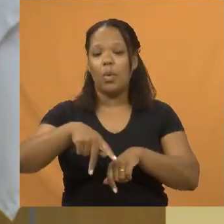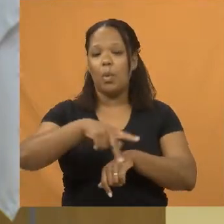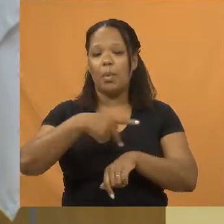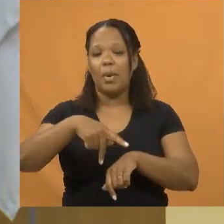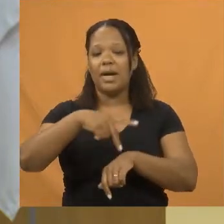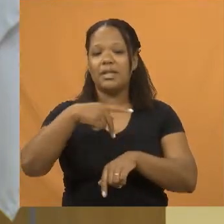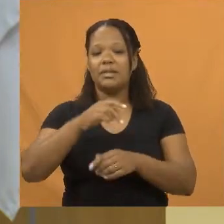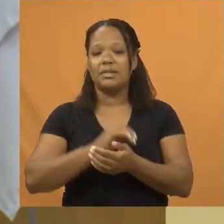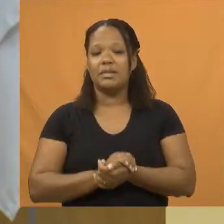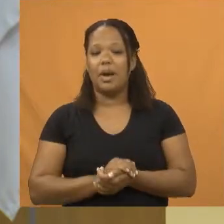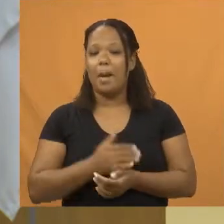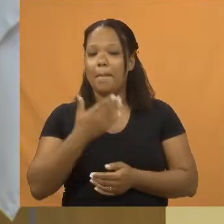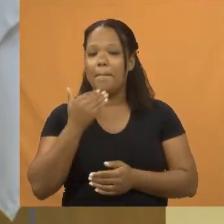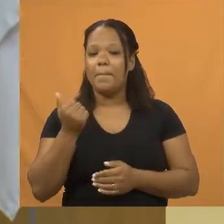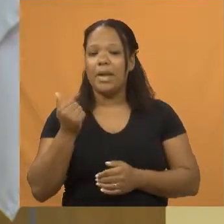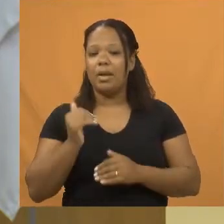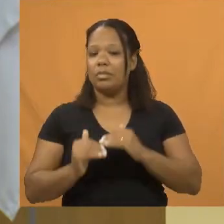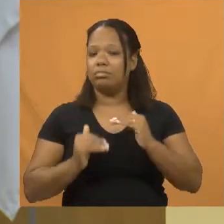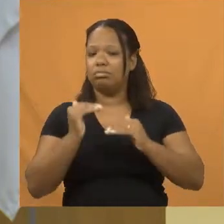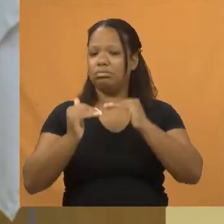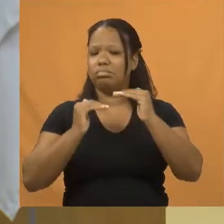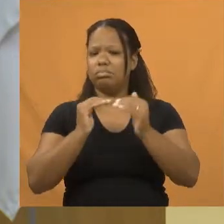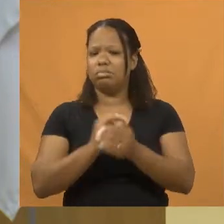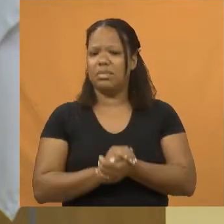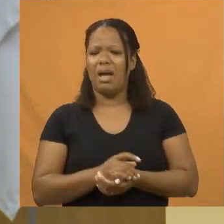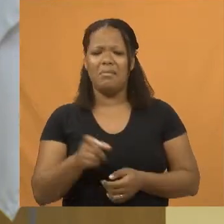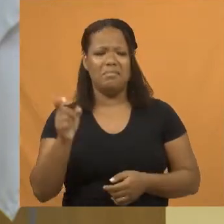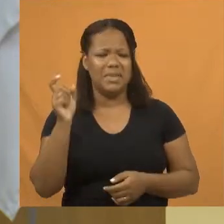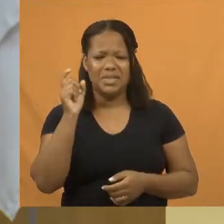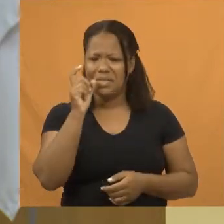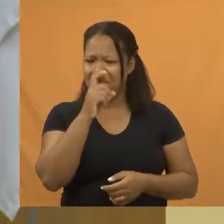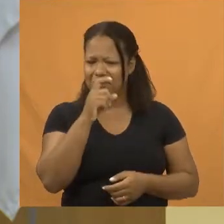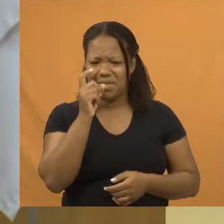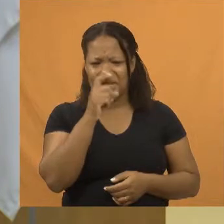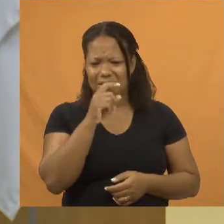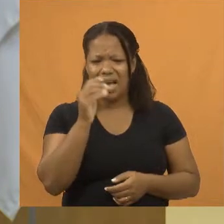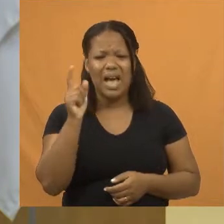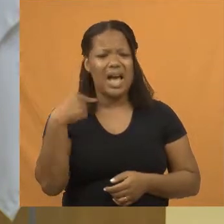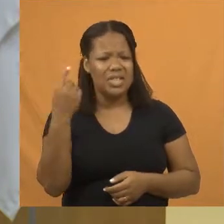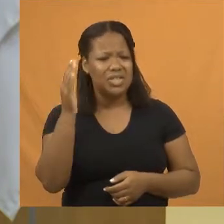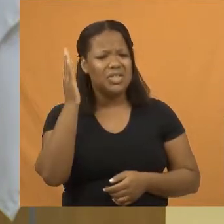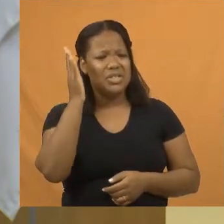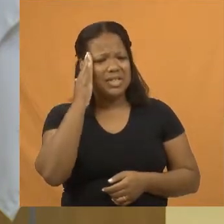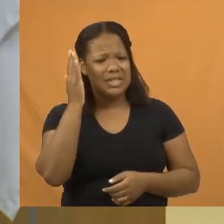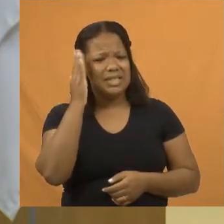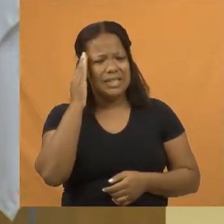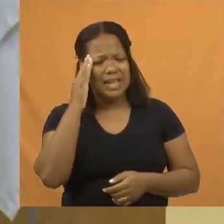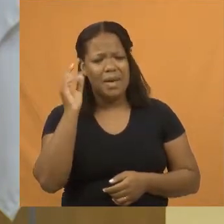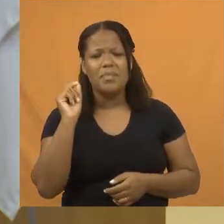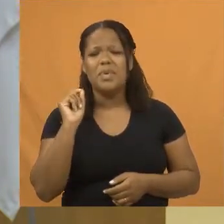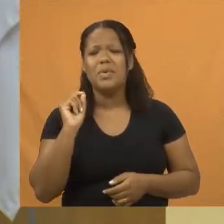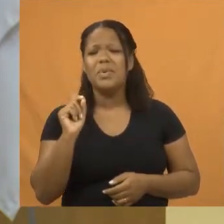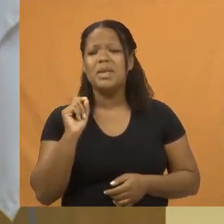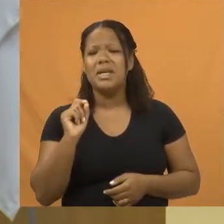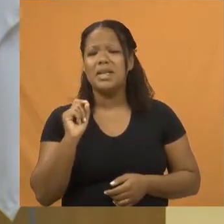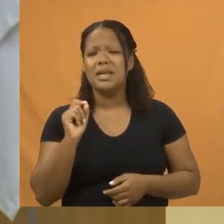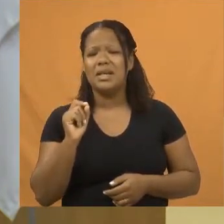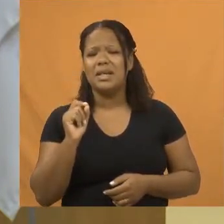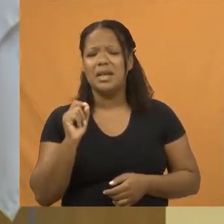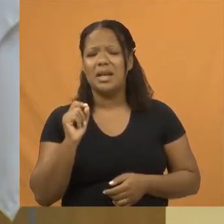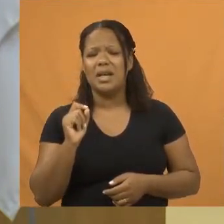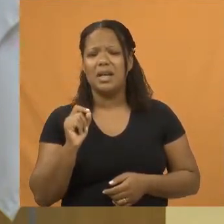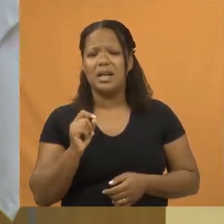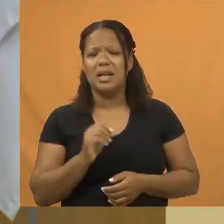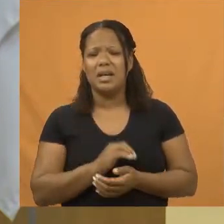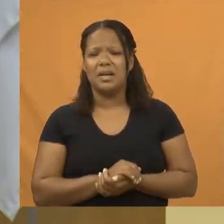também seja mais desenvolvido. Ora, uma mentira. A gente sabe que o que está em disputa é o quê? É a